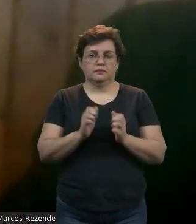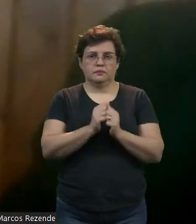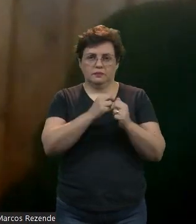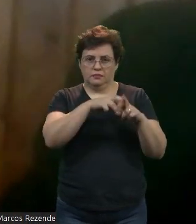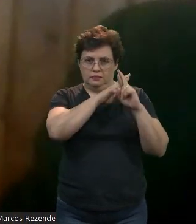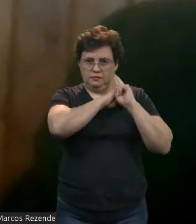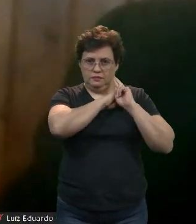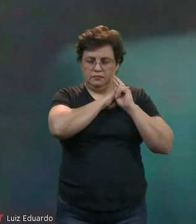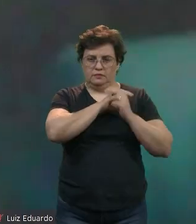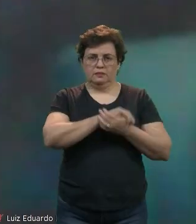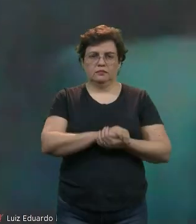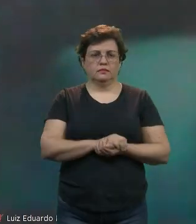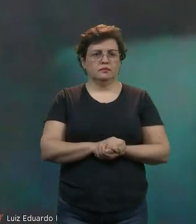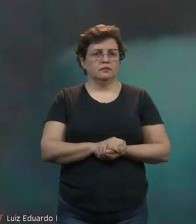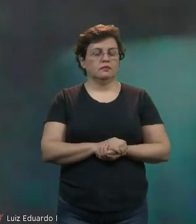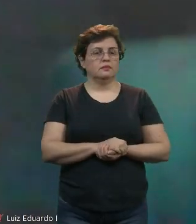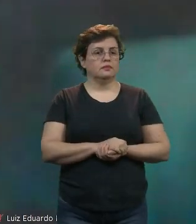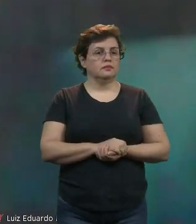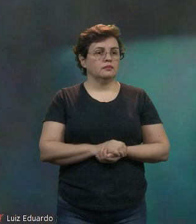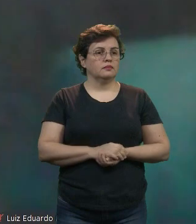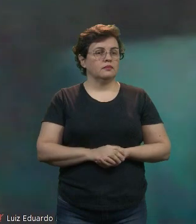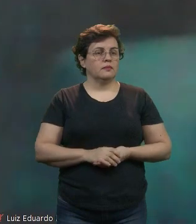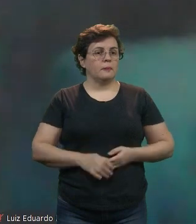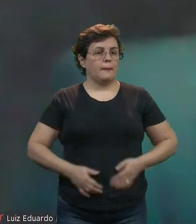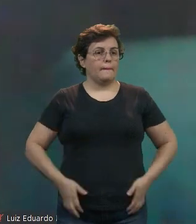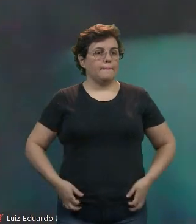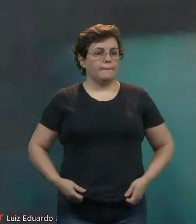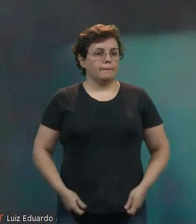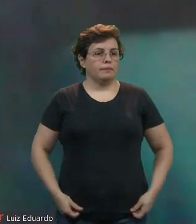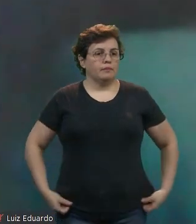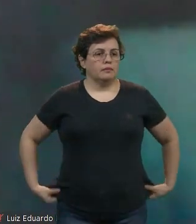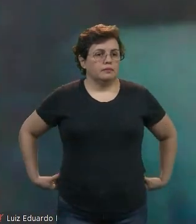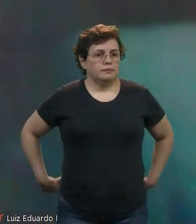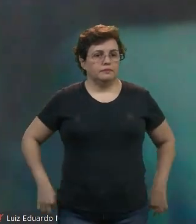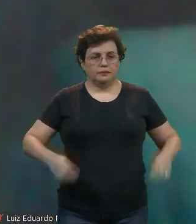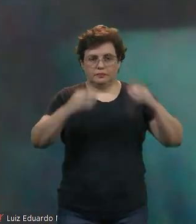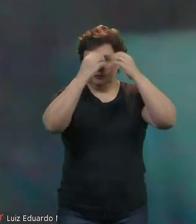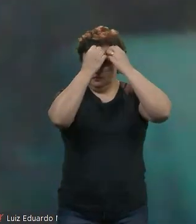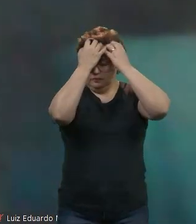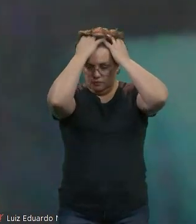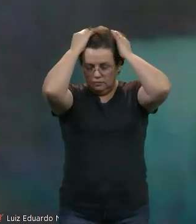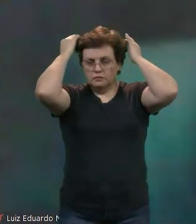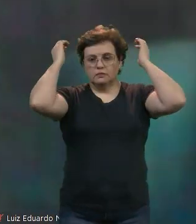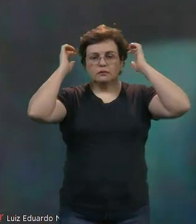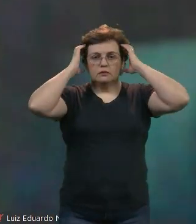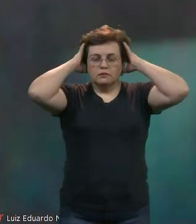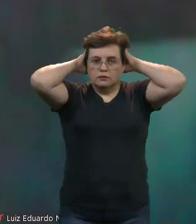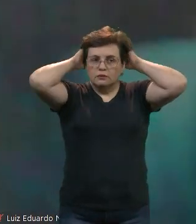Eu